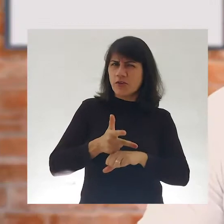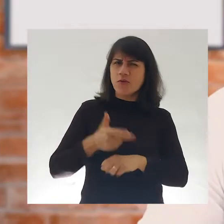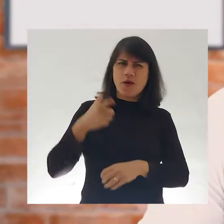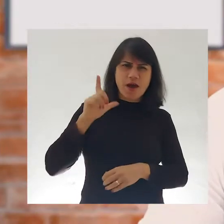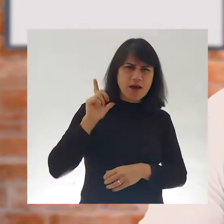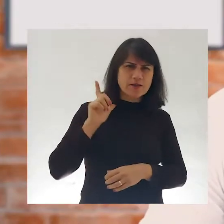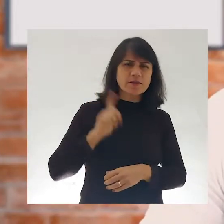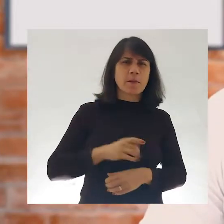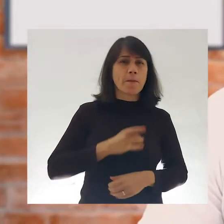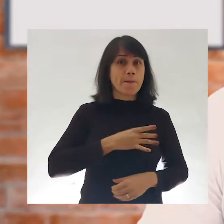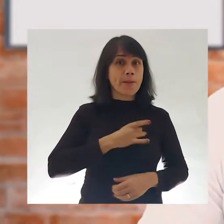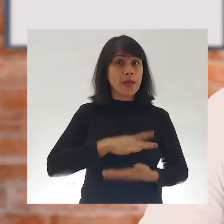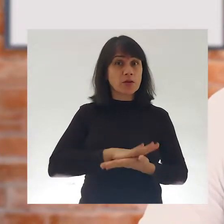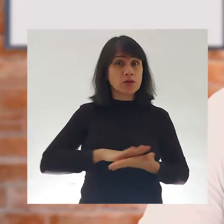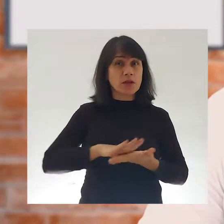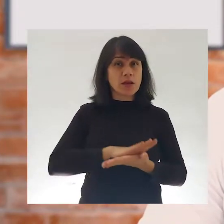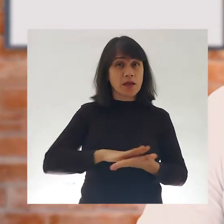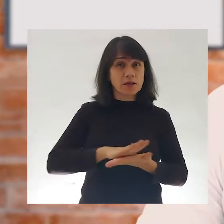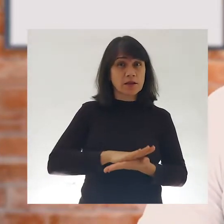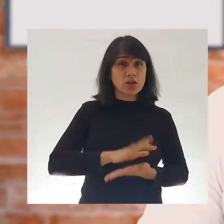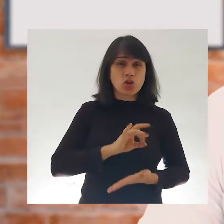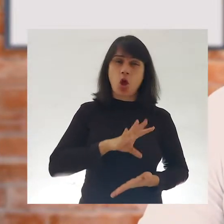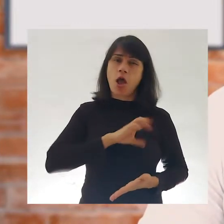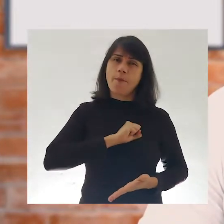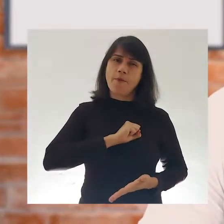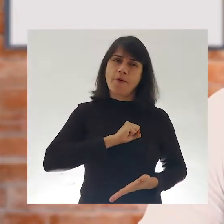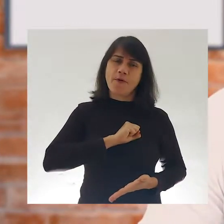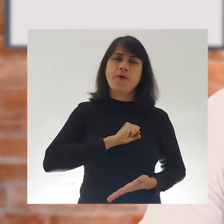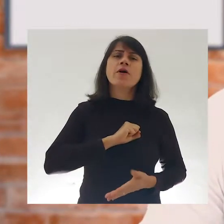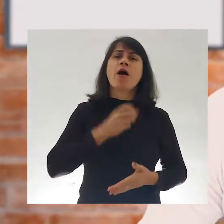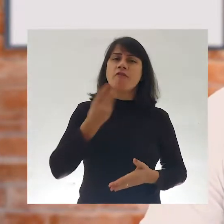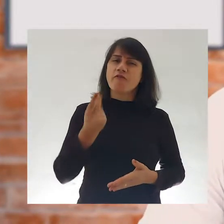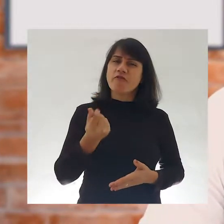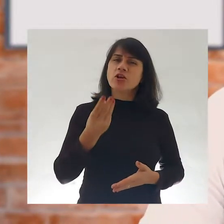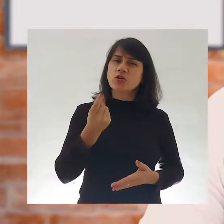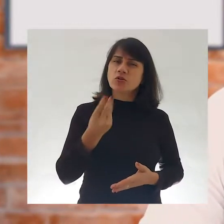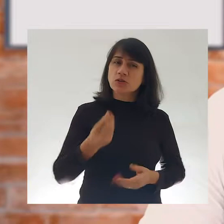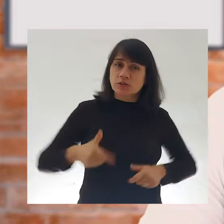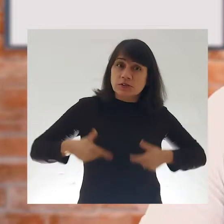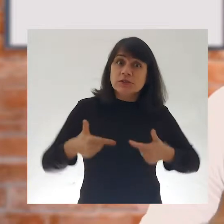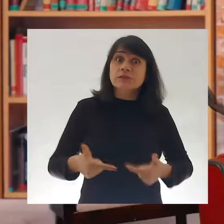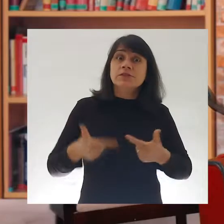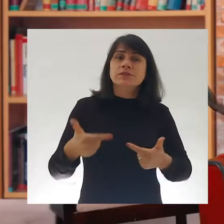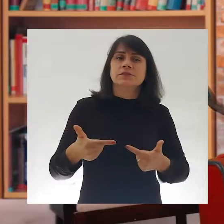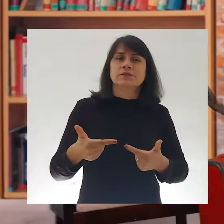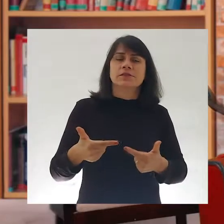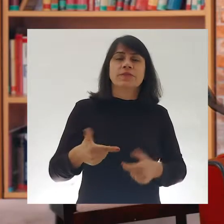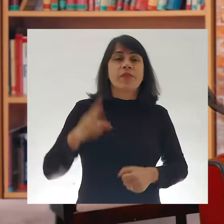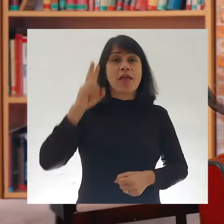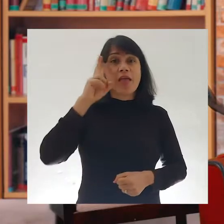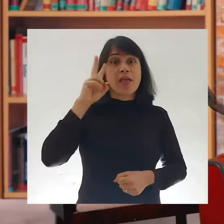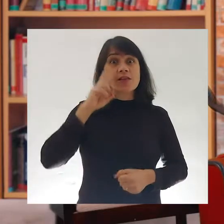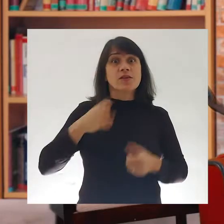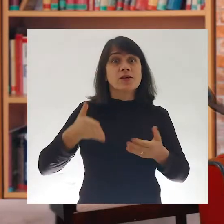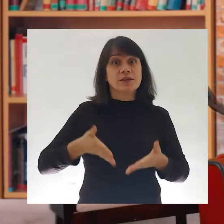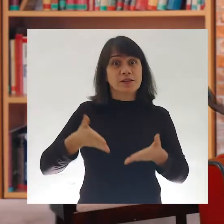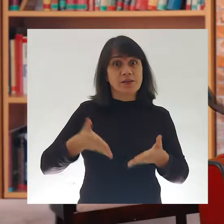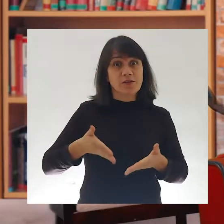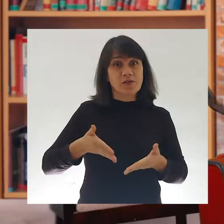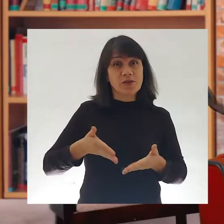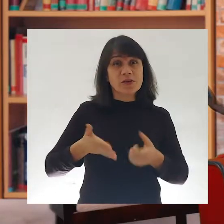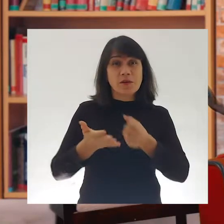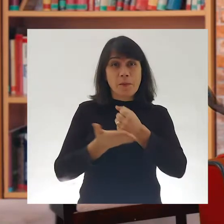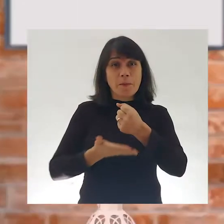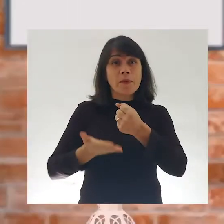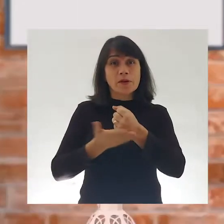se chama Medo de Nada e Só Amor e fala da virtude da dedicação. A história de hoje se